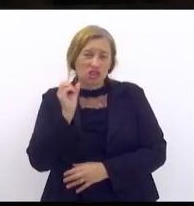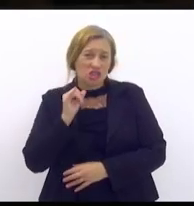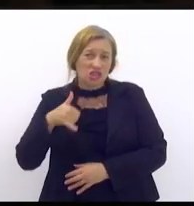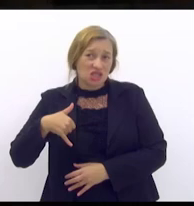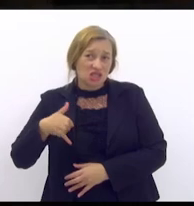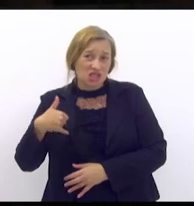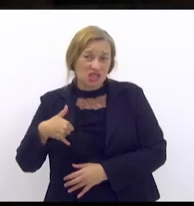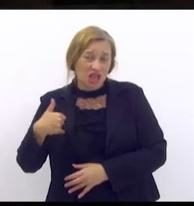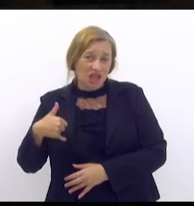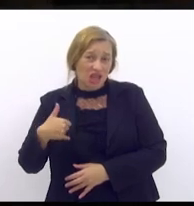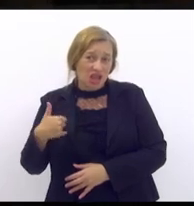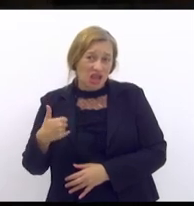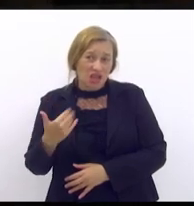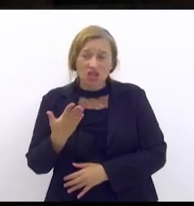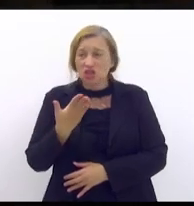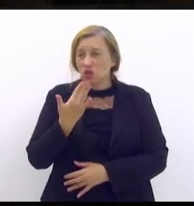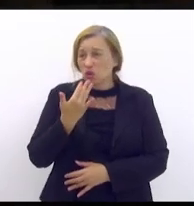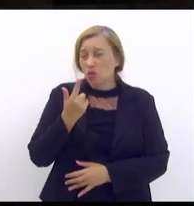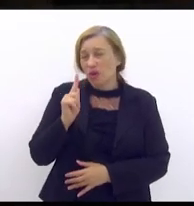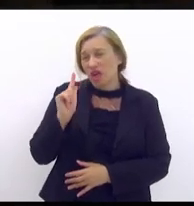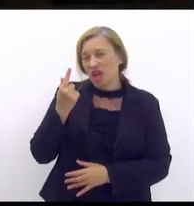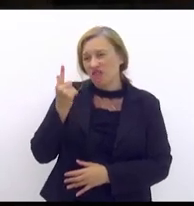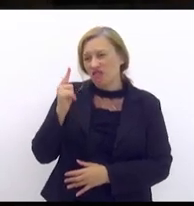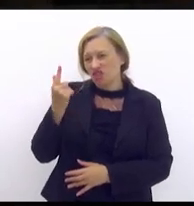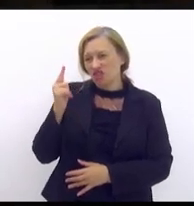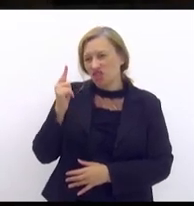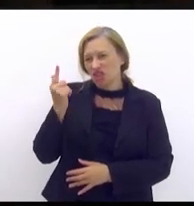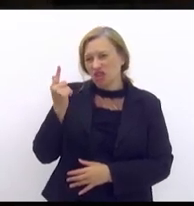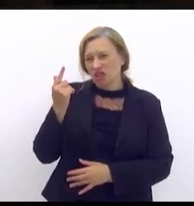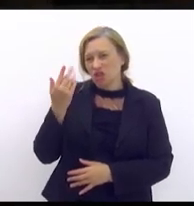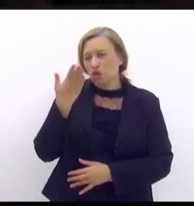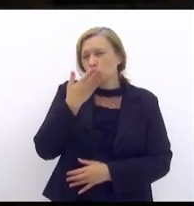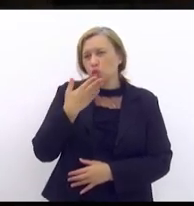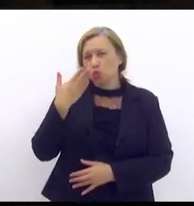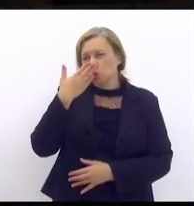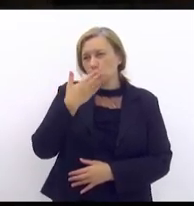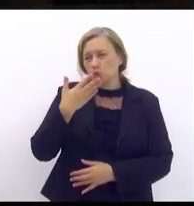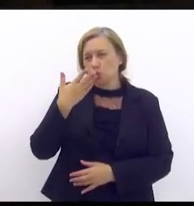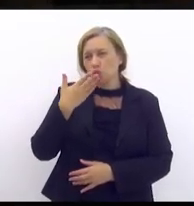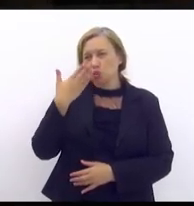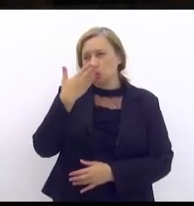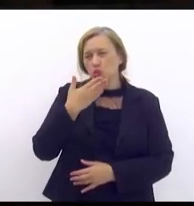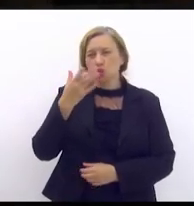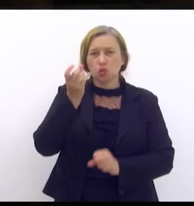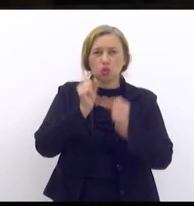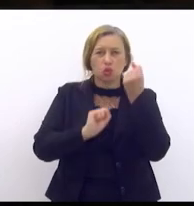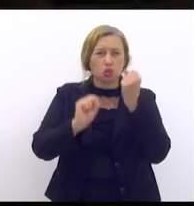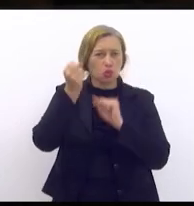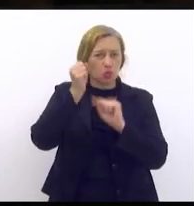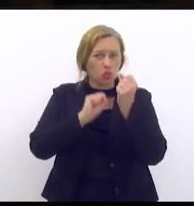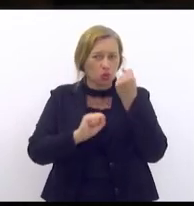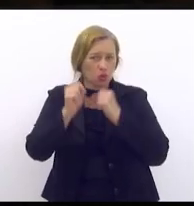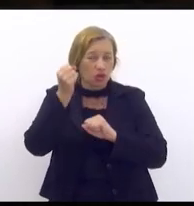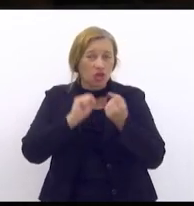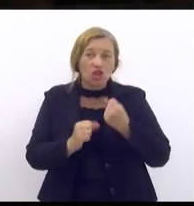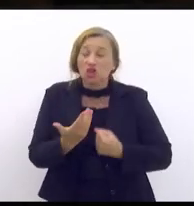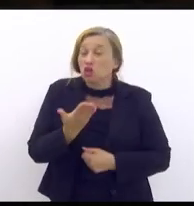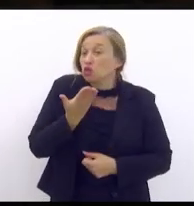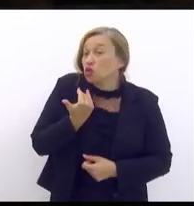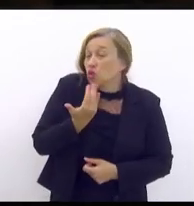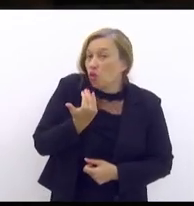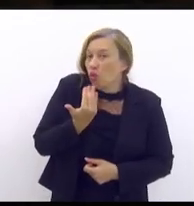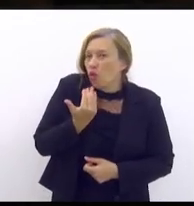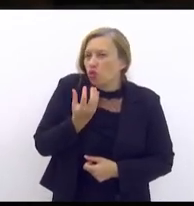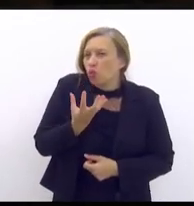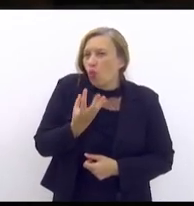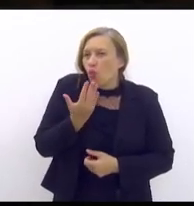de tomar refrigerantes adoçados artificialmente, de comer uma